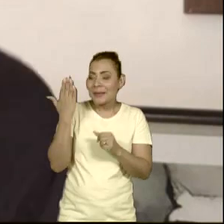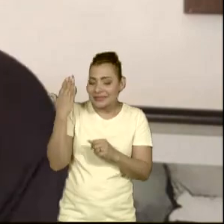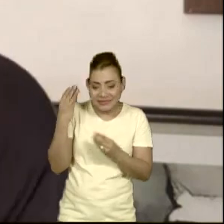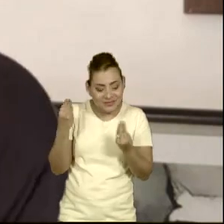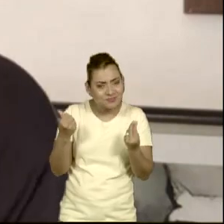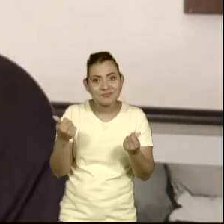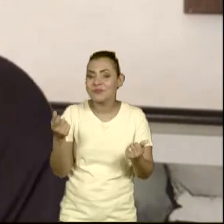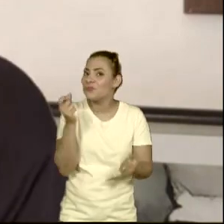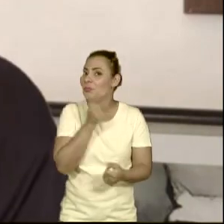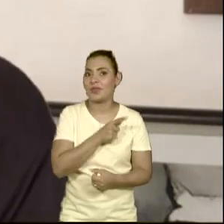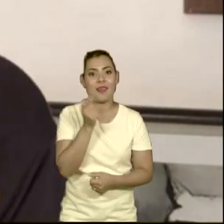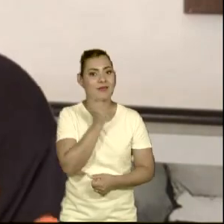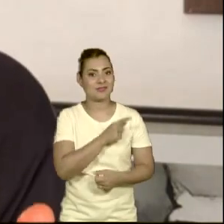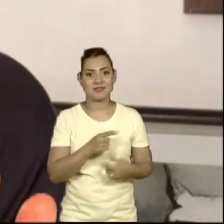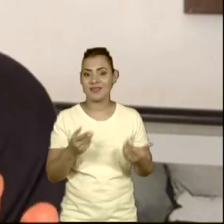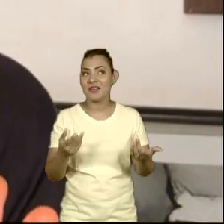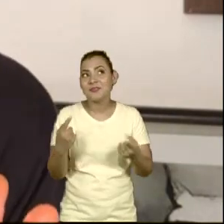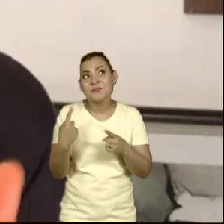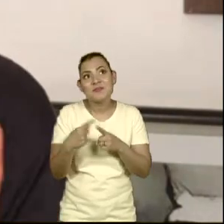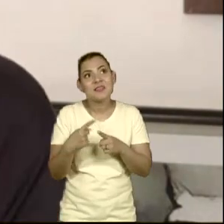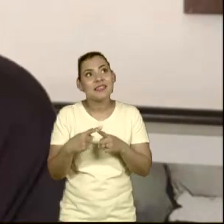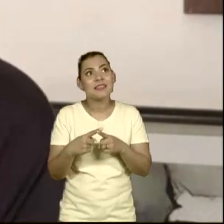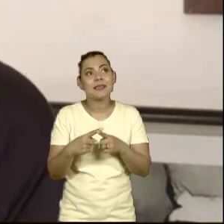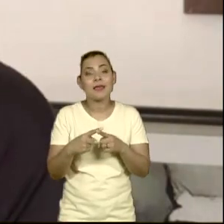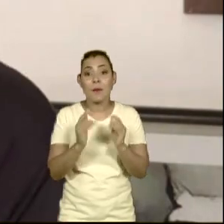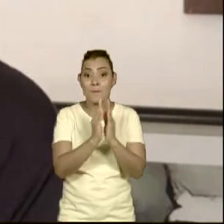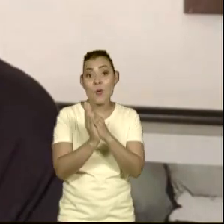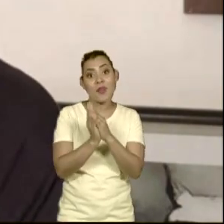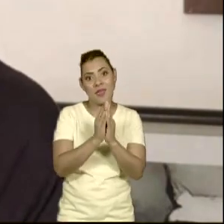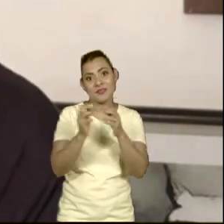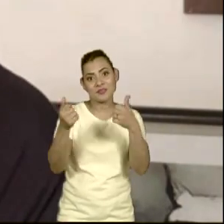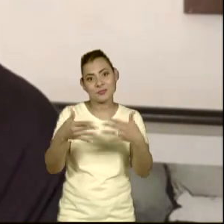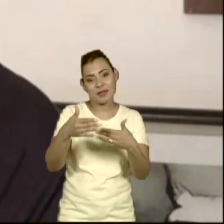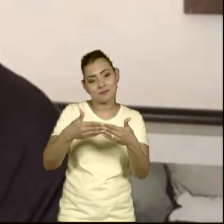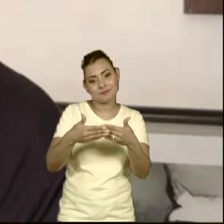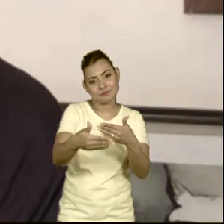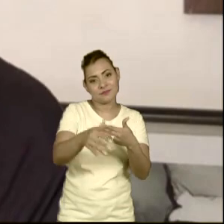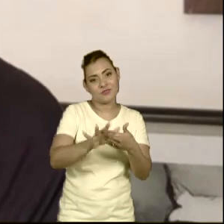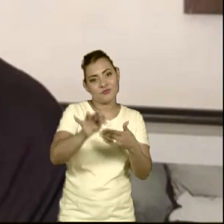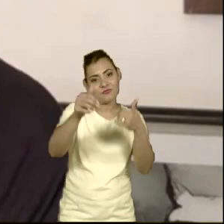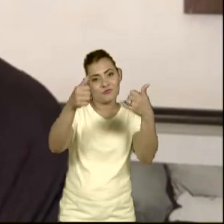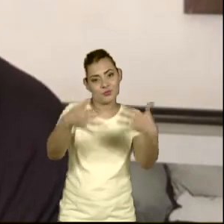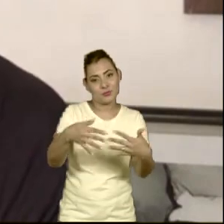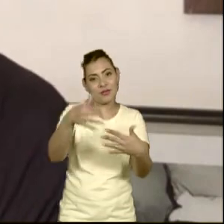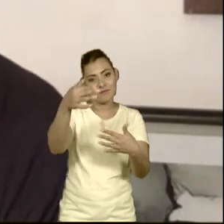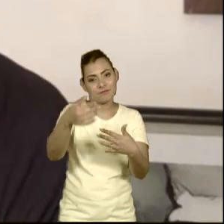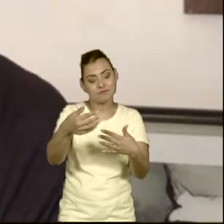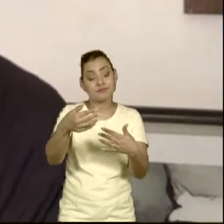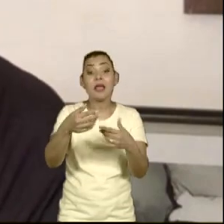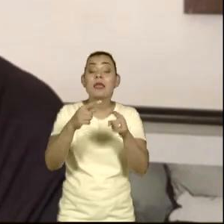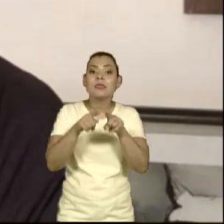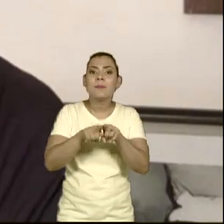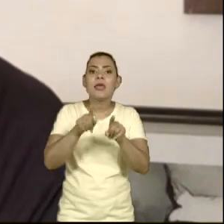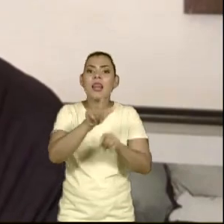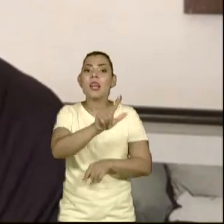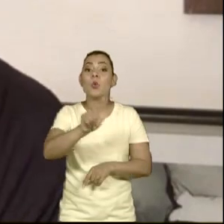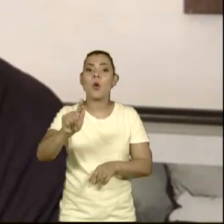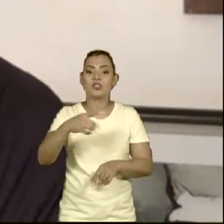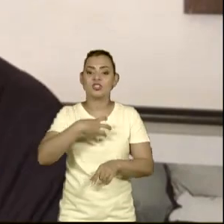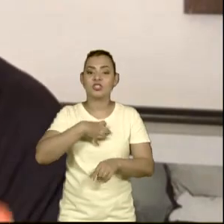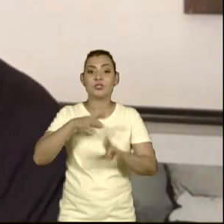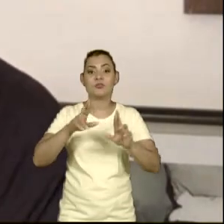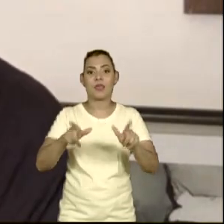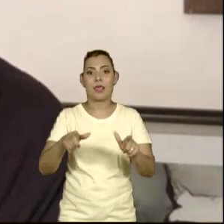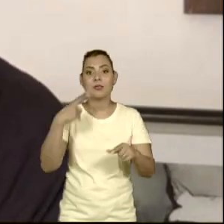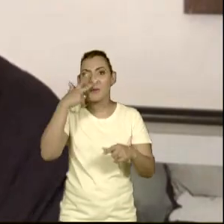foi hilário, porque a gente vai falar de bonecos ainda mais para frente e é uma linguagem, principalmente quando a gente fala de televisão,